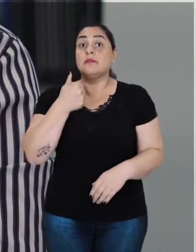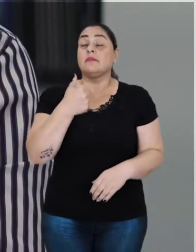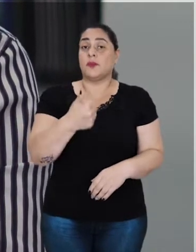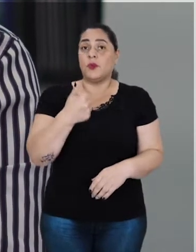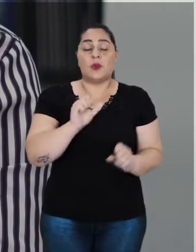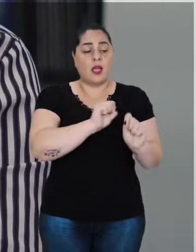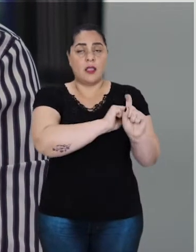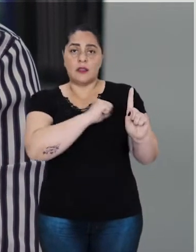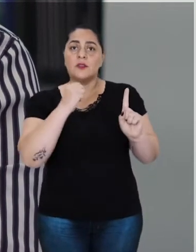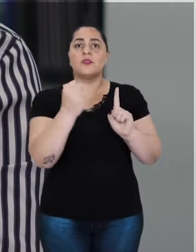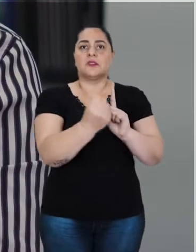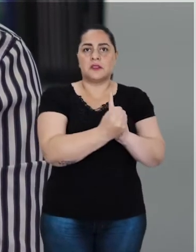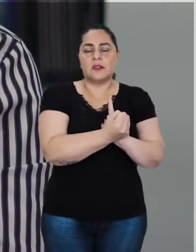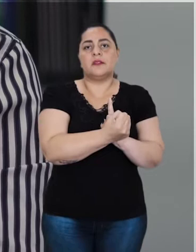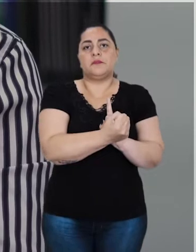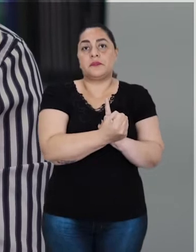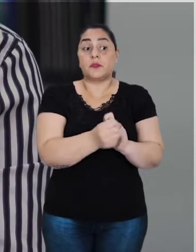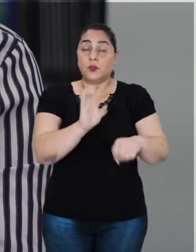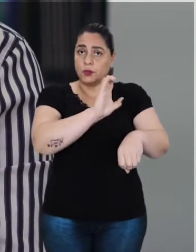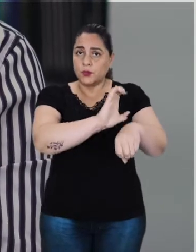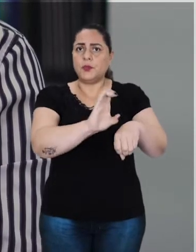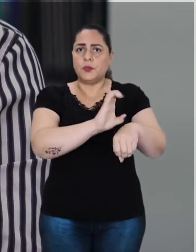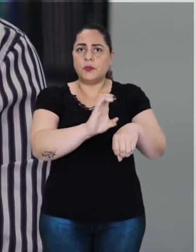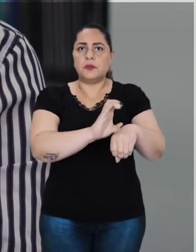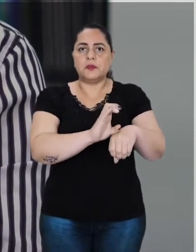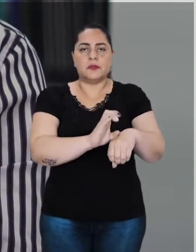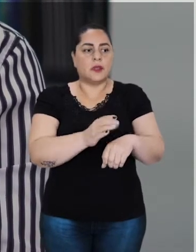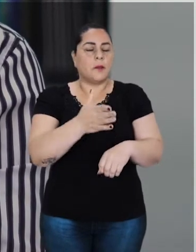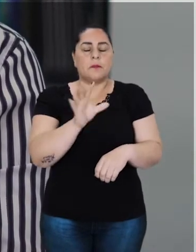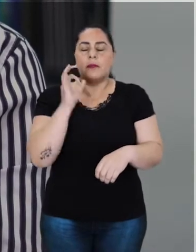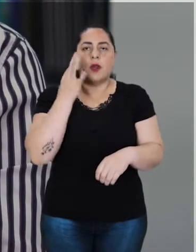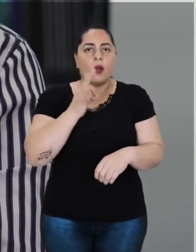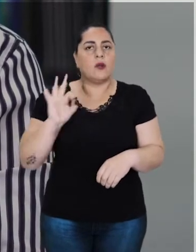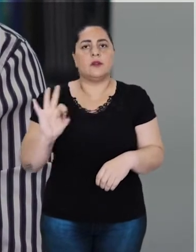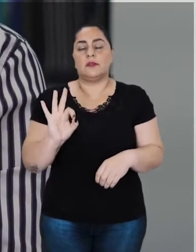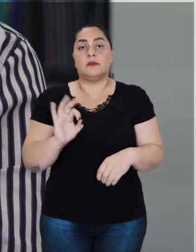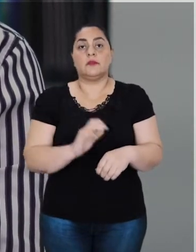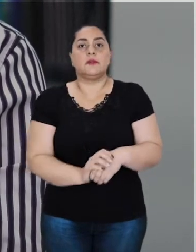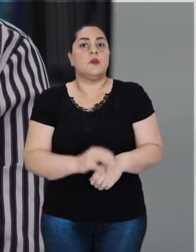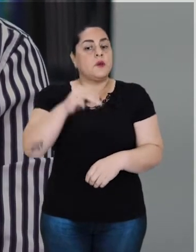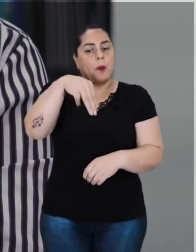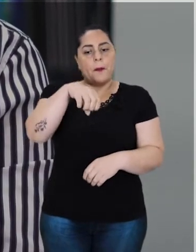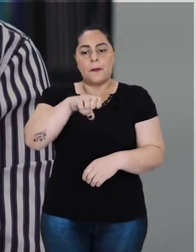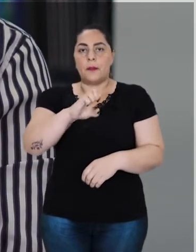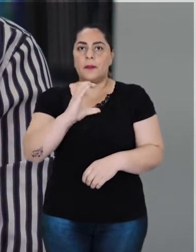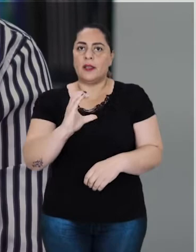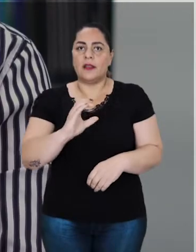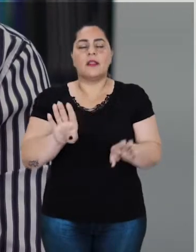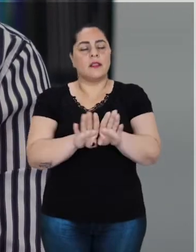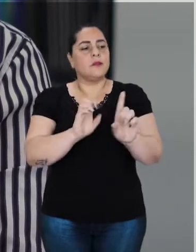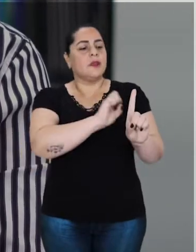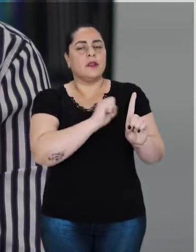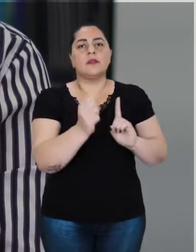muito boa de toda a sociedade, no sentido de que o curso está com todo o auge, né? Conceitos excelentes no MEC e